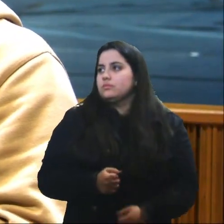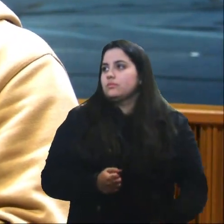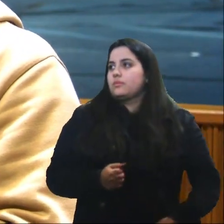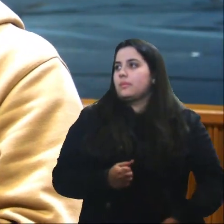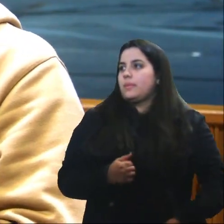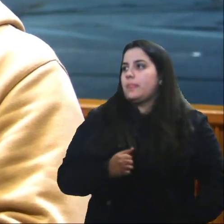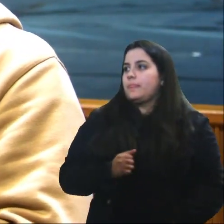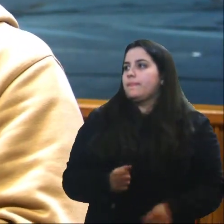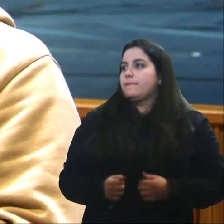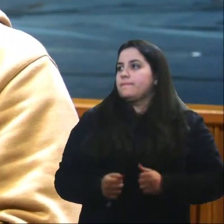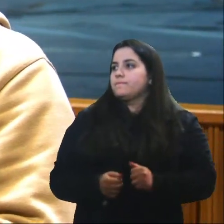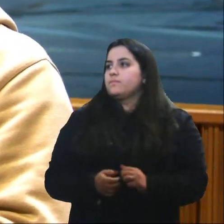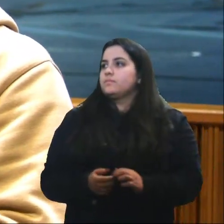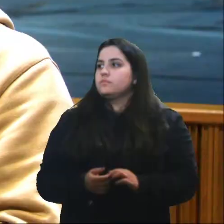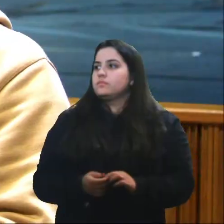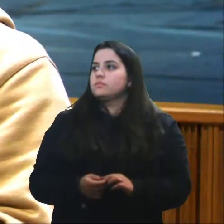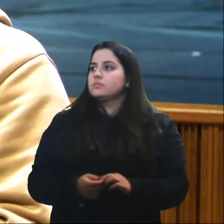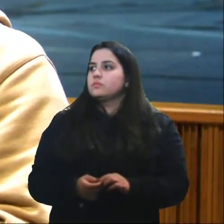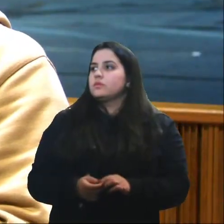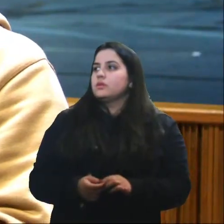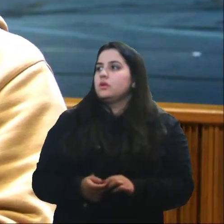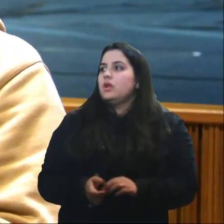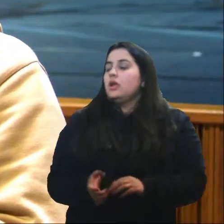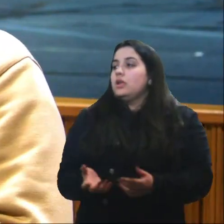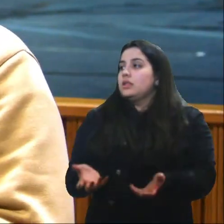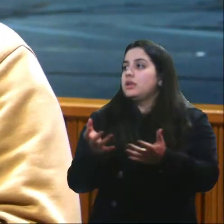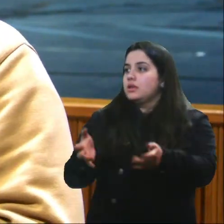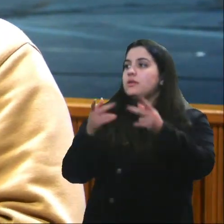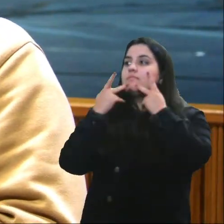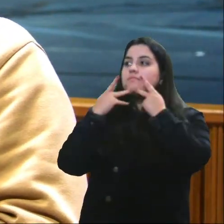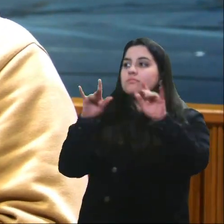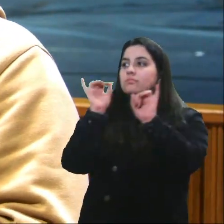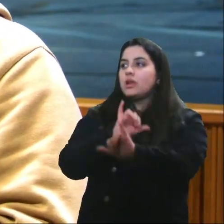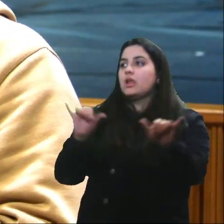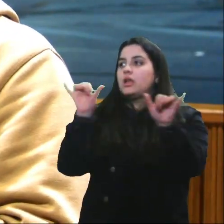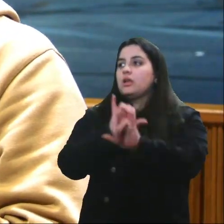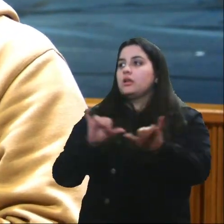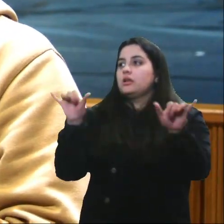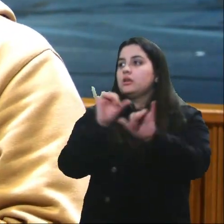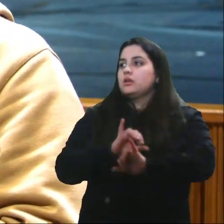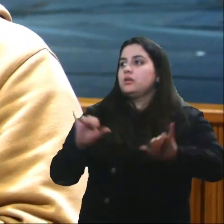Ele estava disposto a pregar o evangelho até a morte.